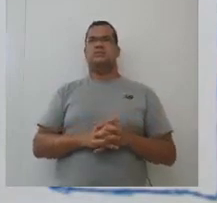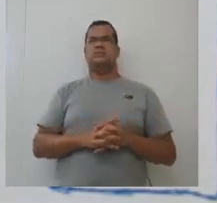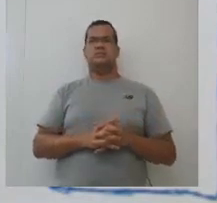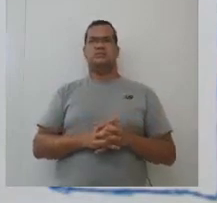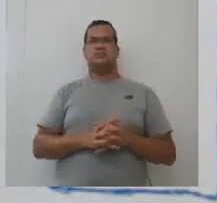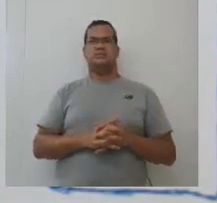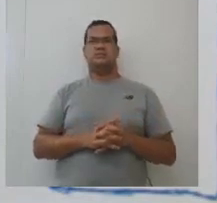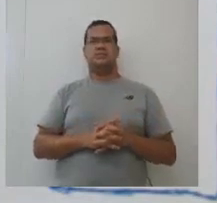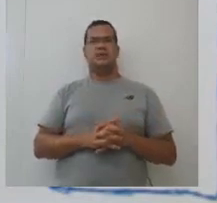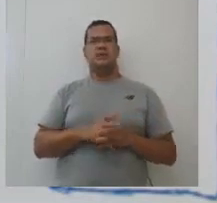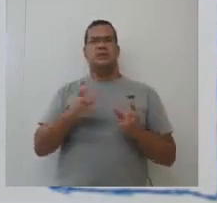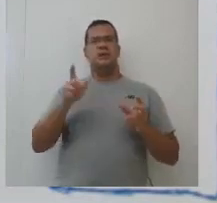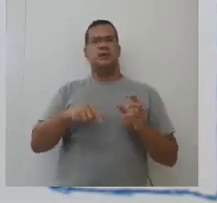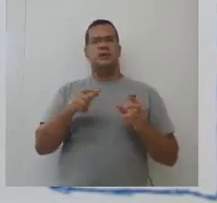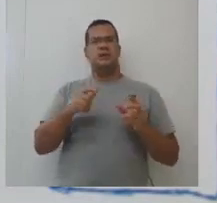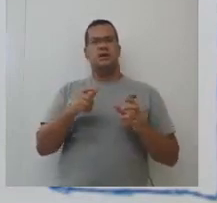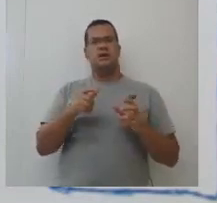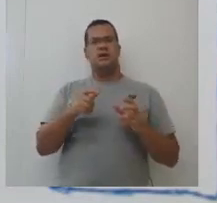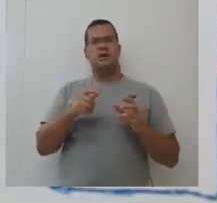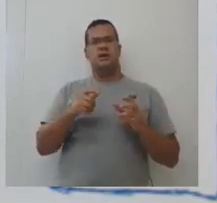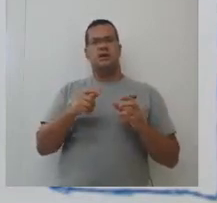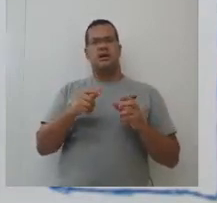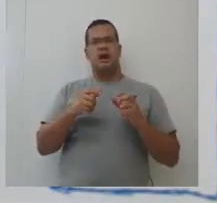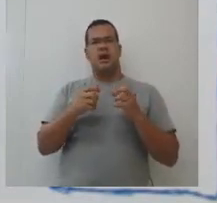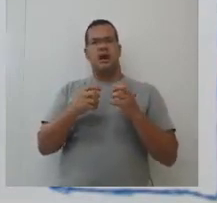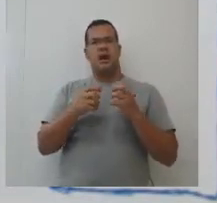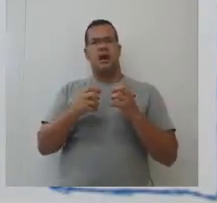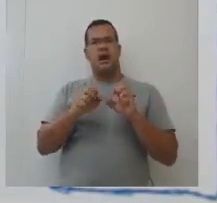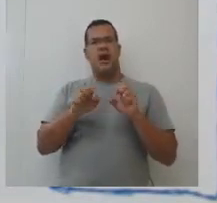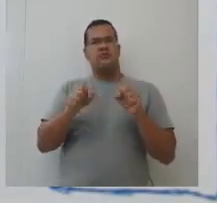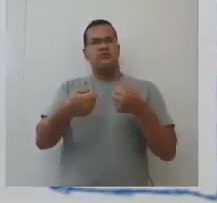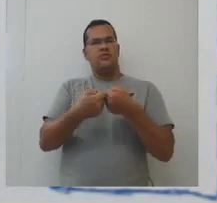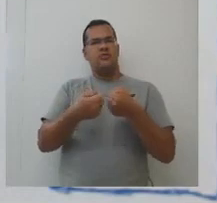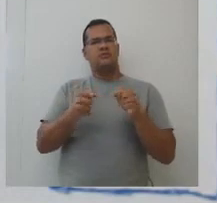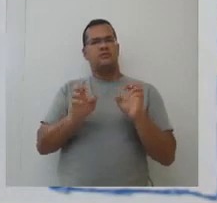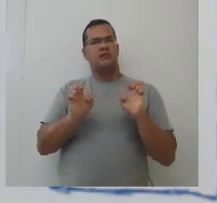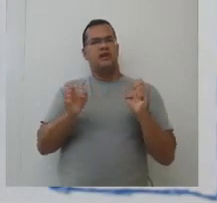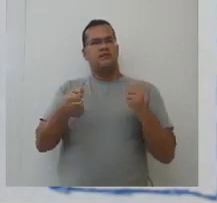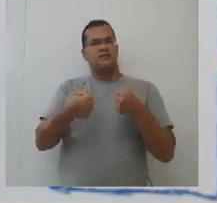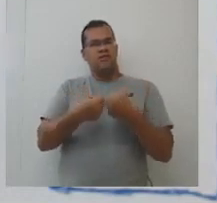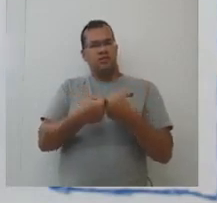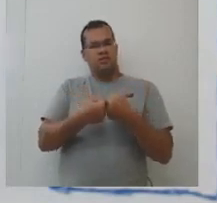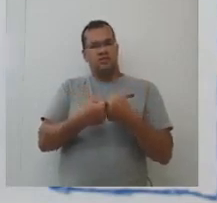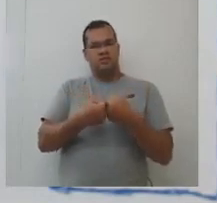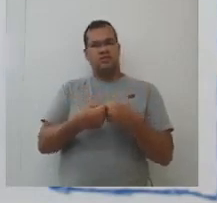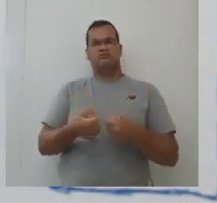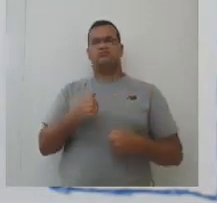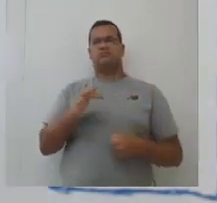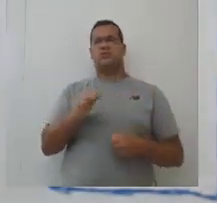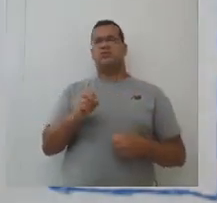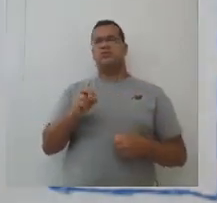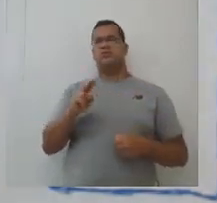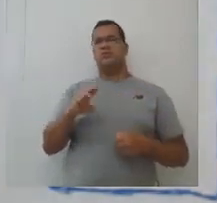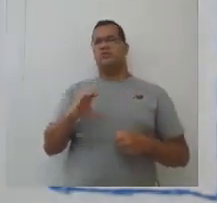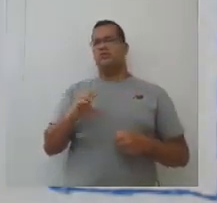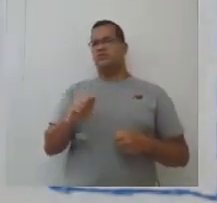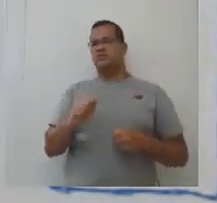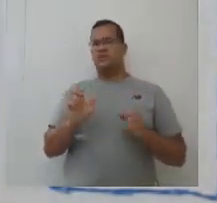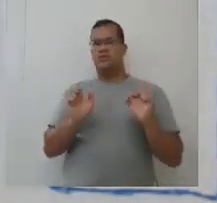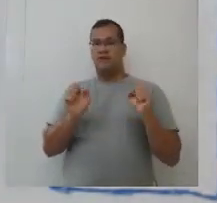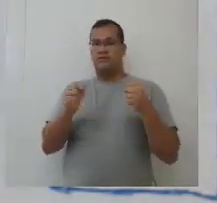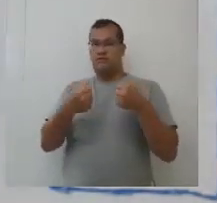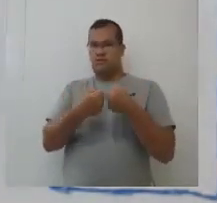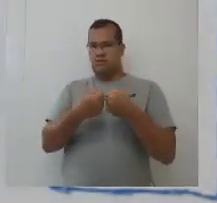força elétrica pela o quê? Carga. O E é o campo elétrico.